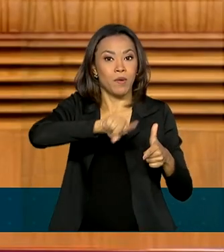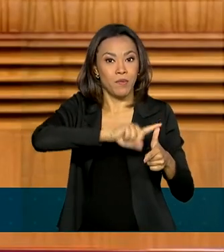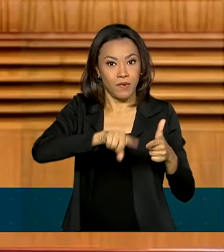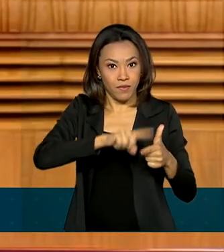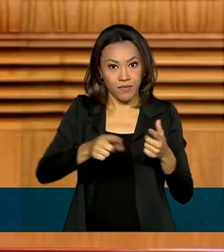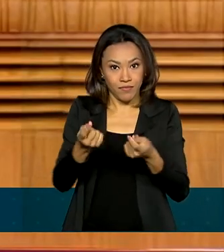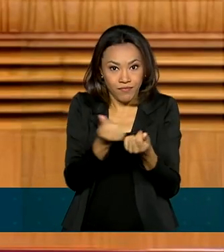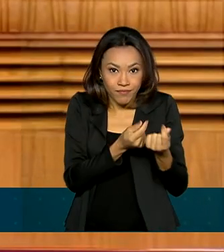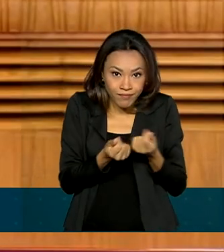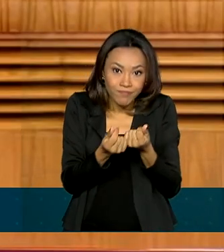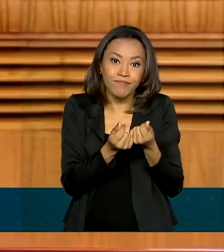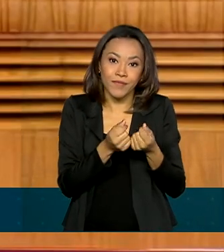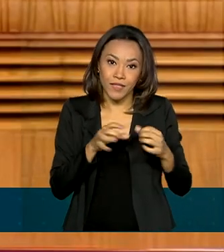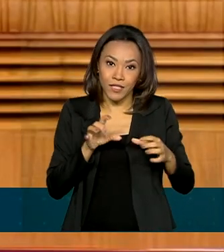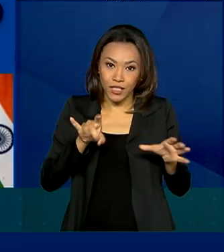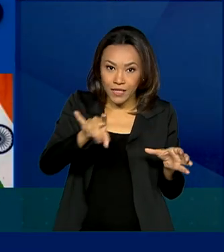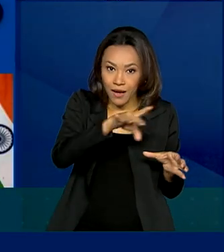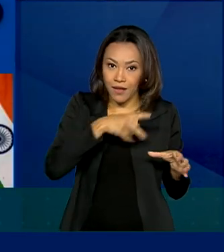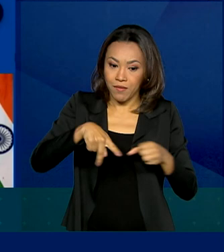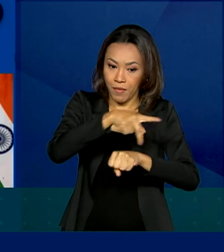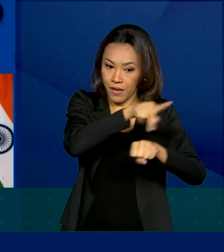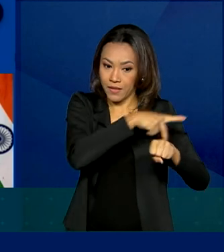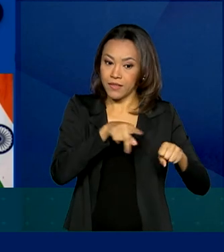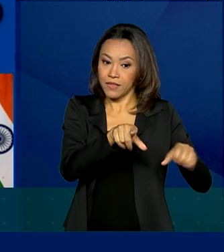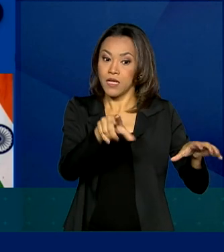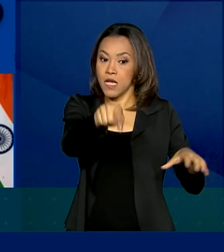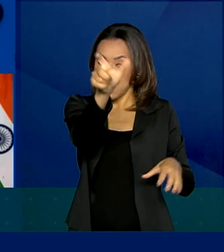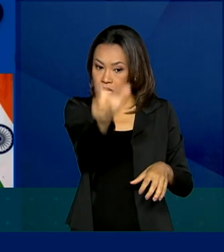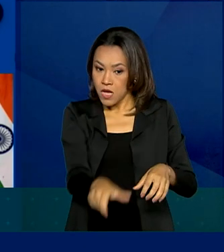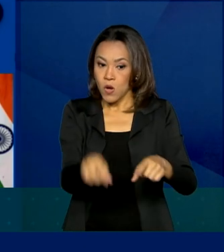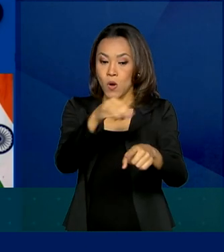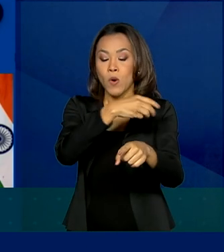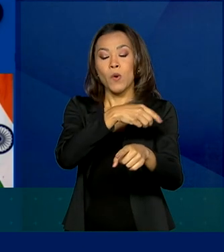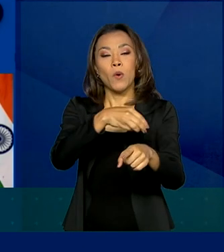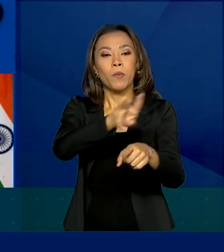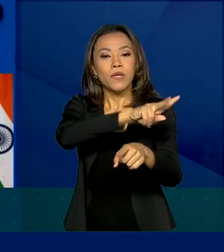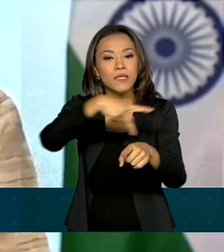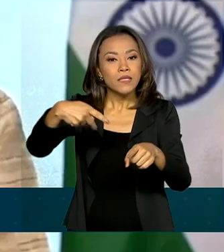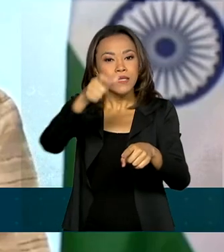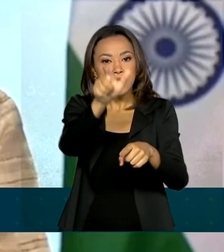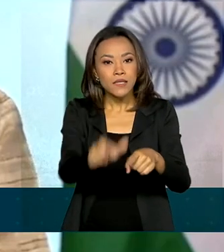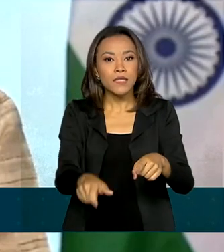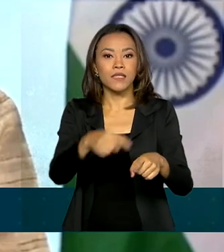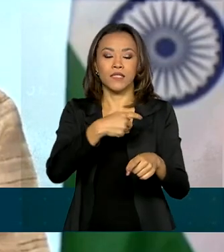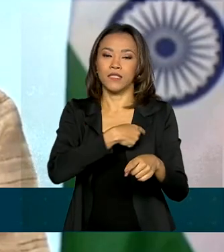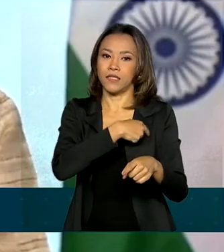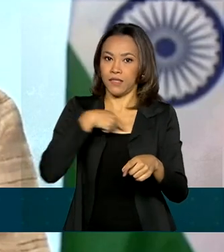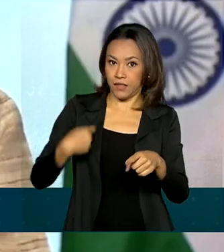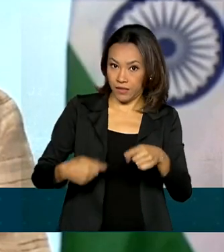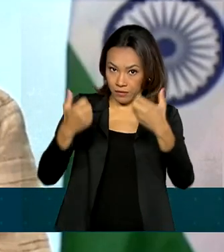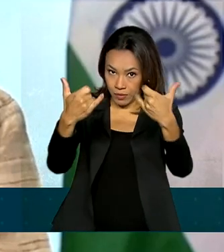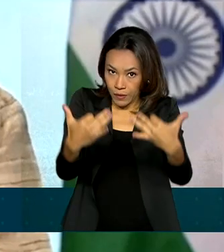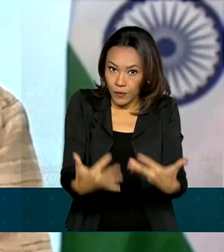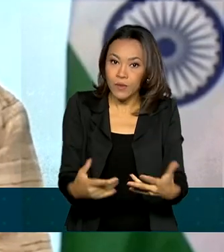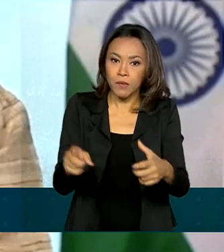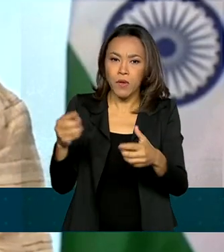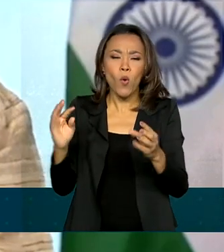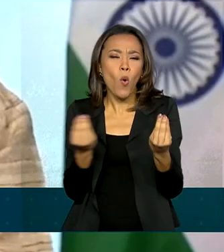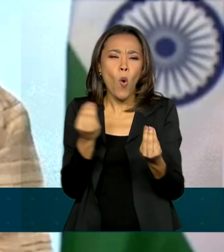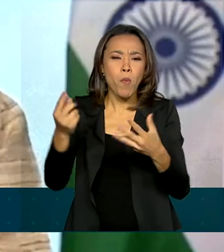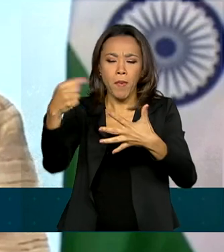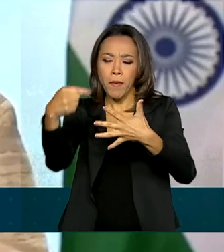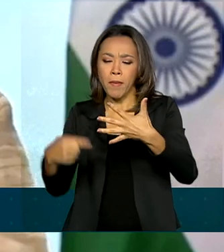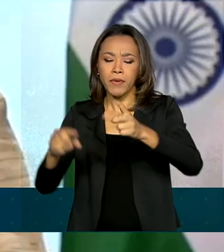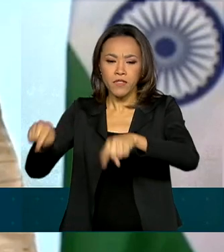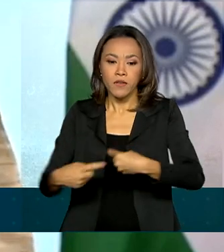presidente da China xi jinping Bean destacou a necessidade de maior abertura entre os países o primeiro-ministro indiano narendra